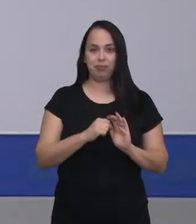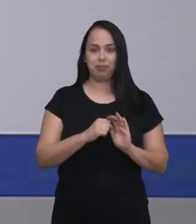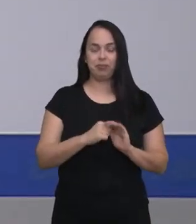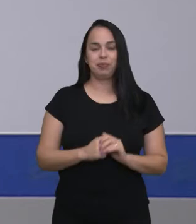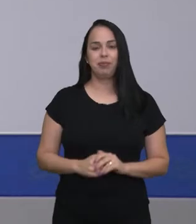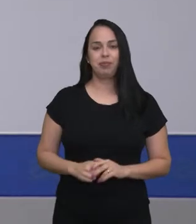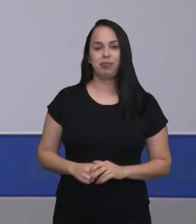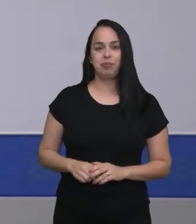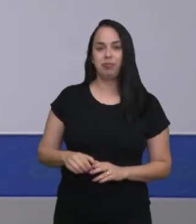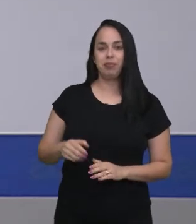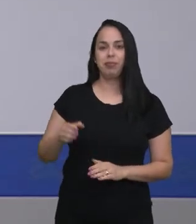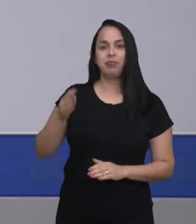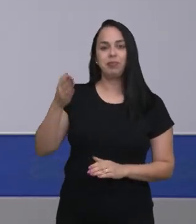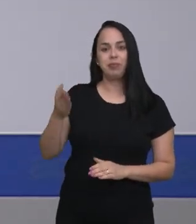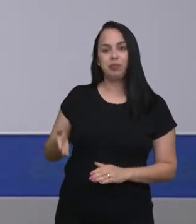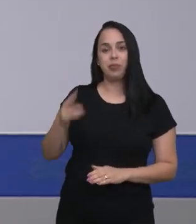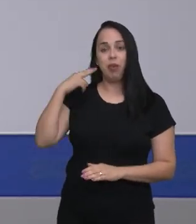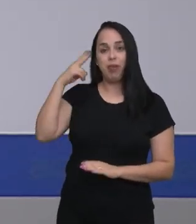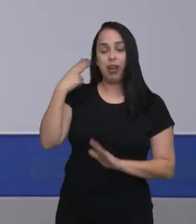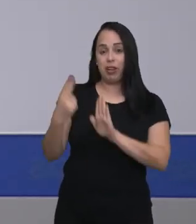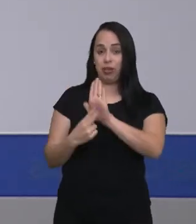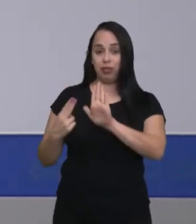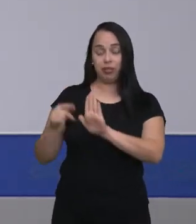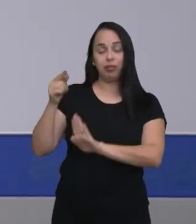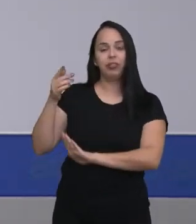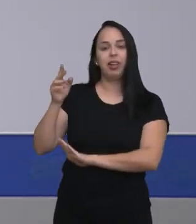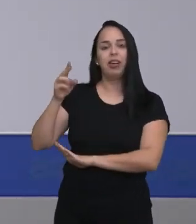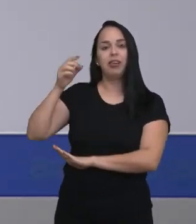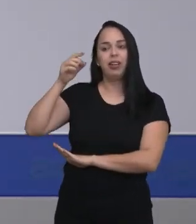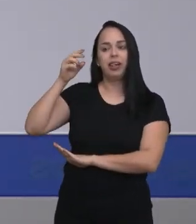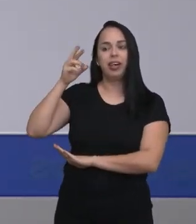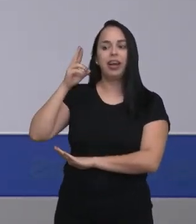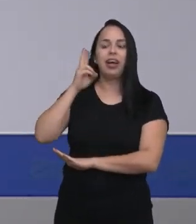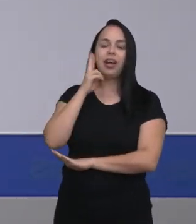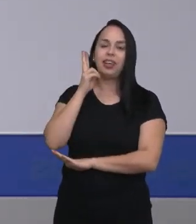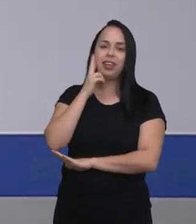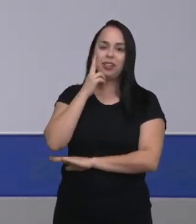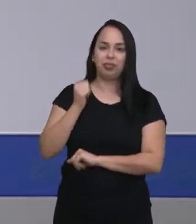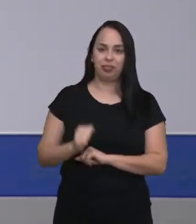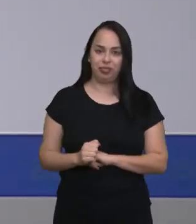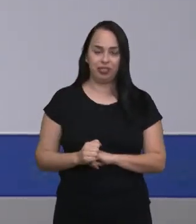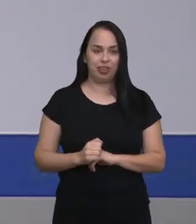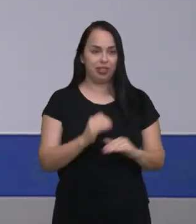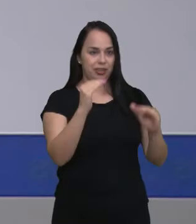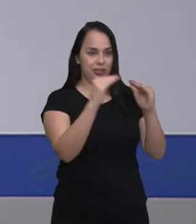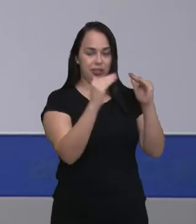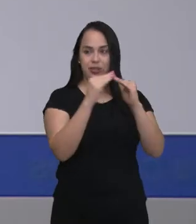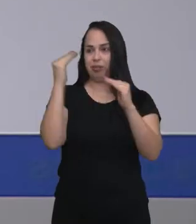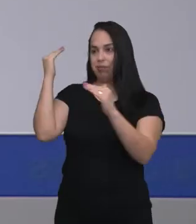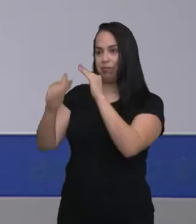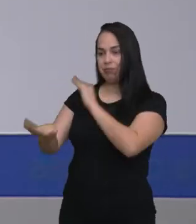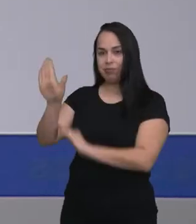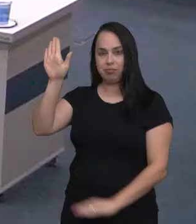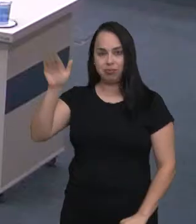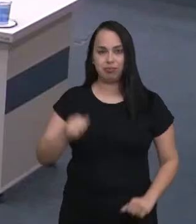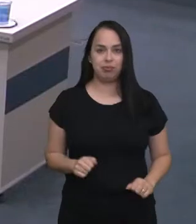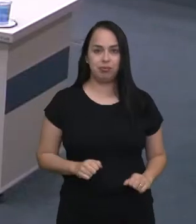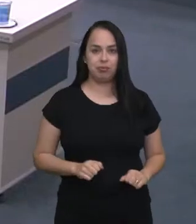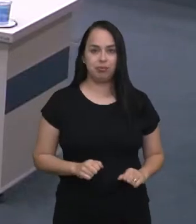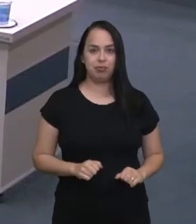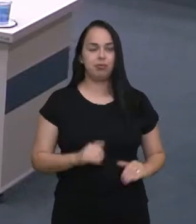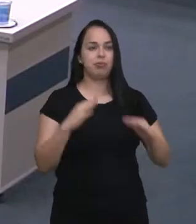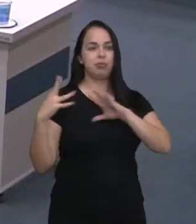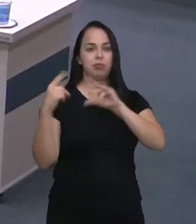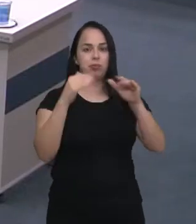602-2021, de autoria do vereador Renato Santiago. Em votação, o processo. Vereadores favoráveis permaneçam como estão, os contrários se manifestem. Nenhum